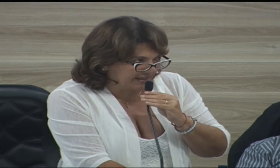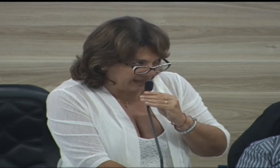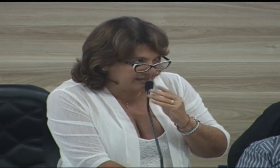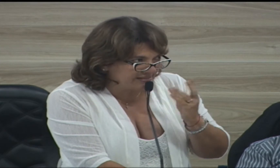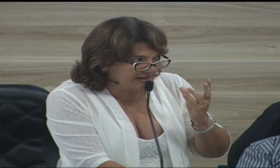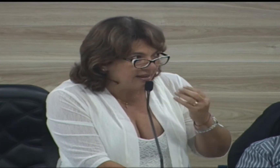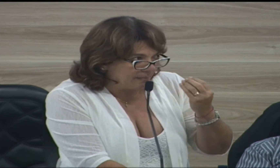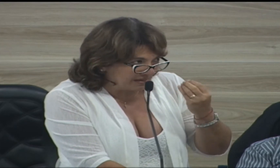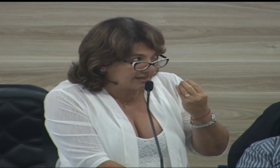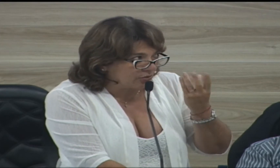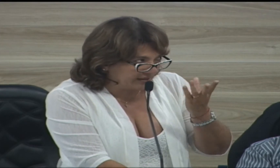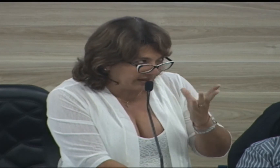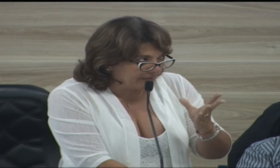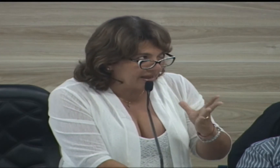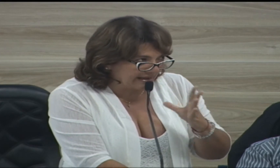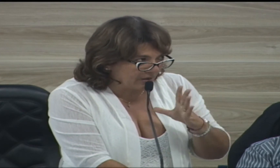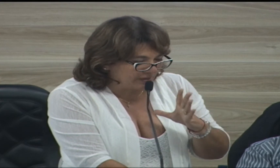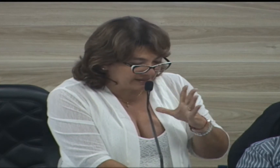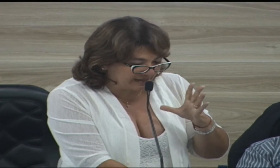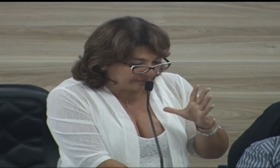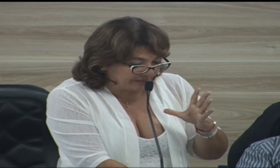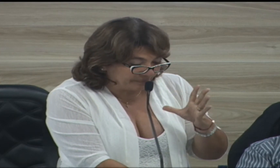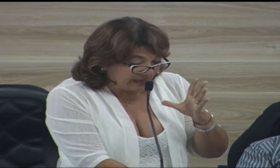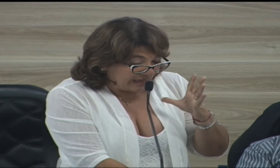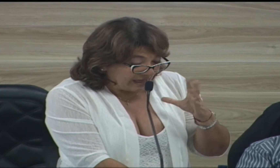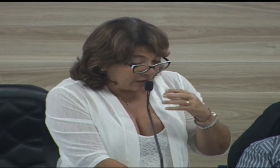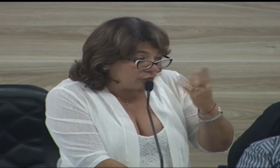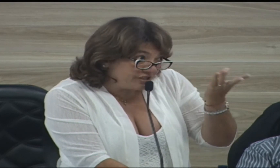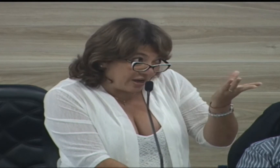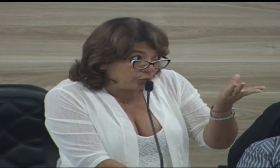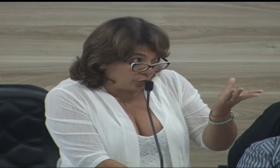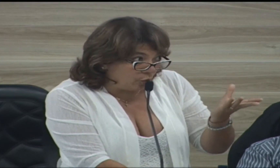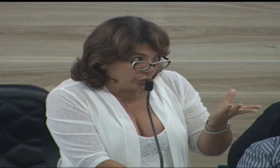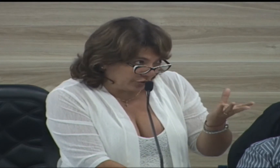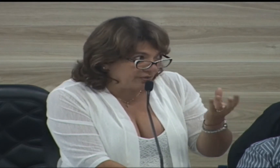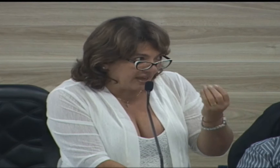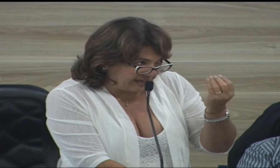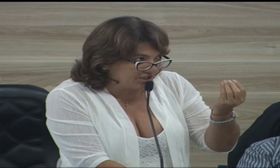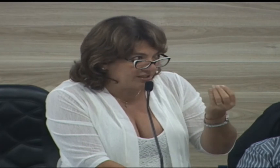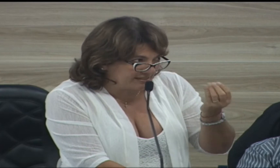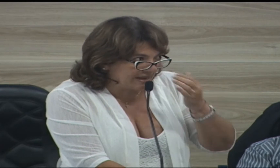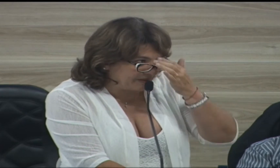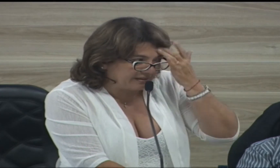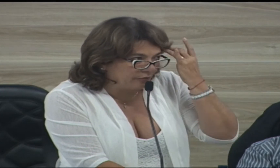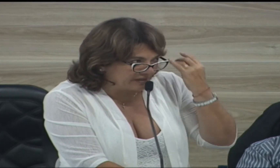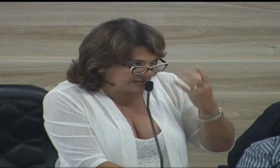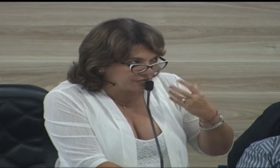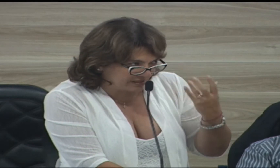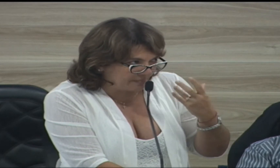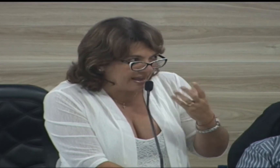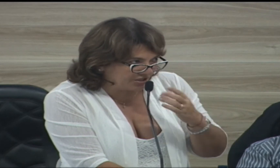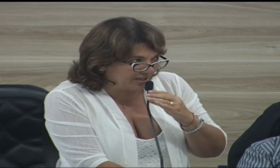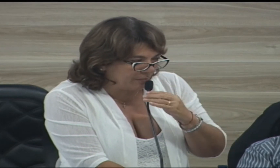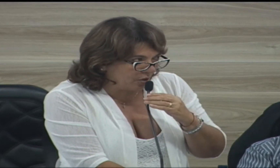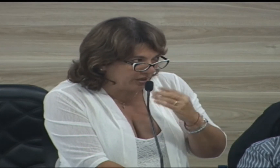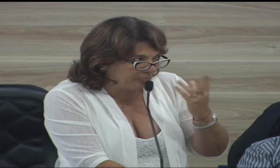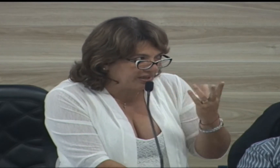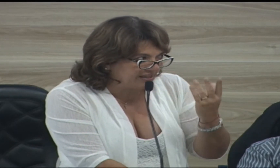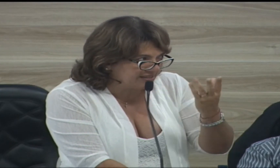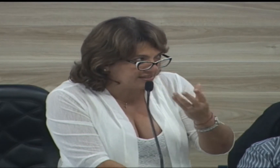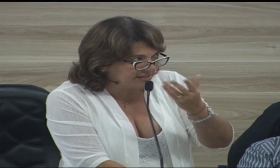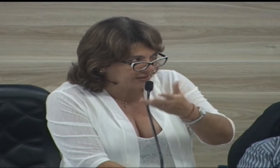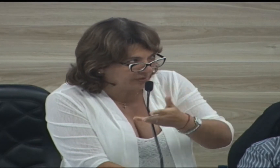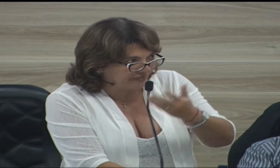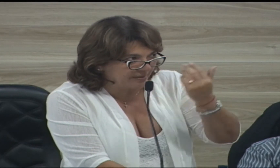de excelência, mas agora tem que marcar o exame. E os de alto custo, que aí a gente sabe que talvez sejam os que mais demorem,